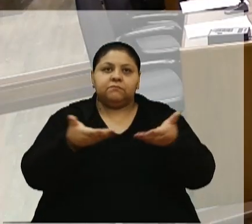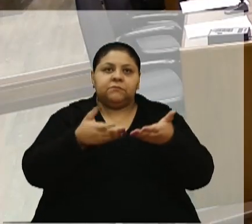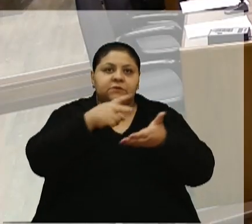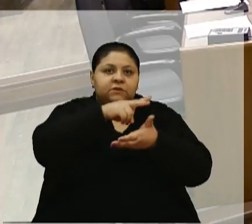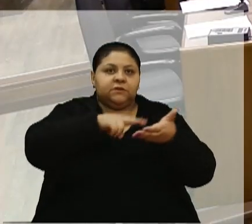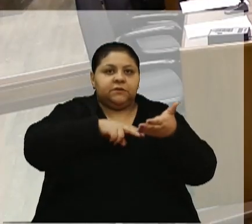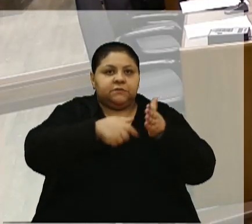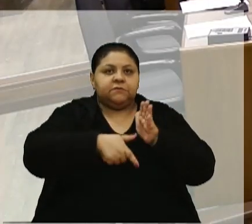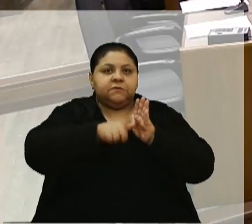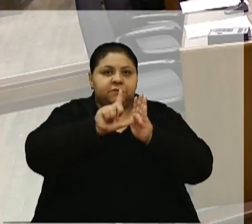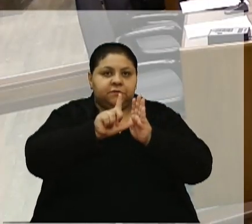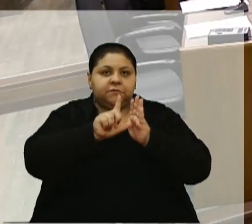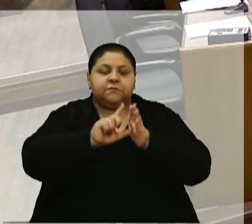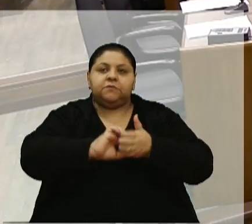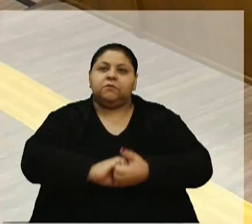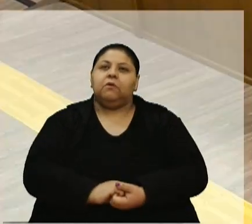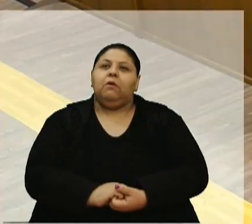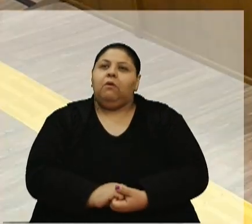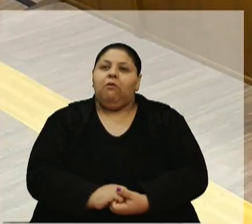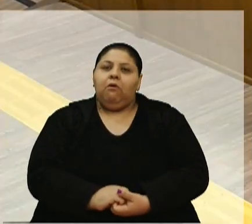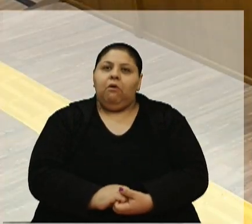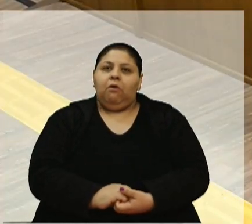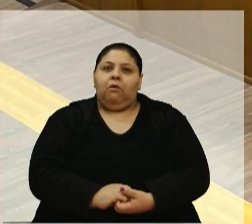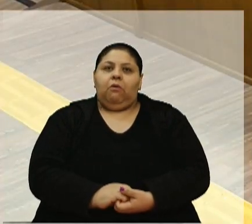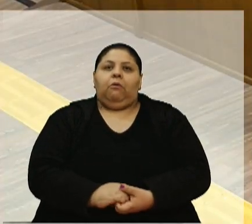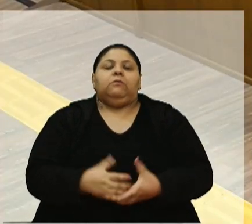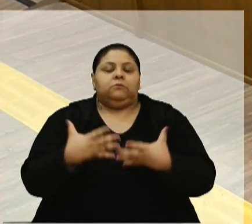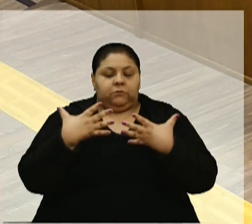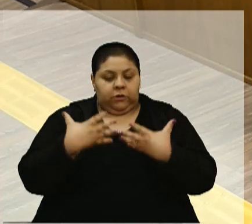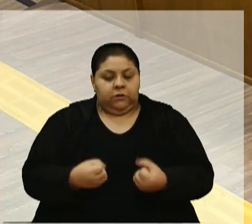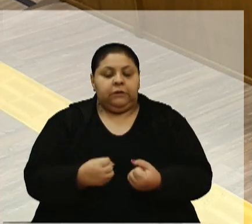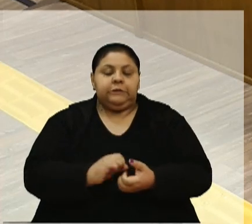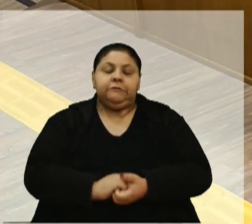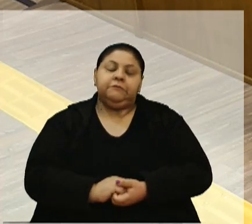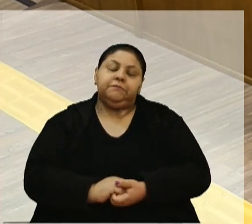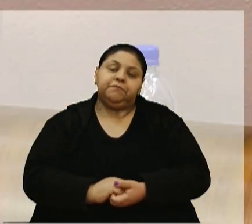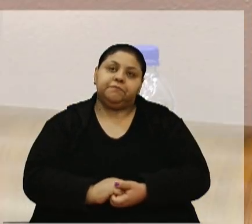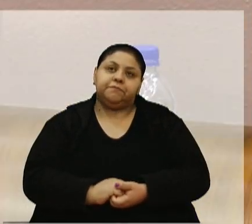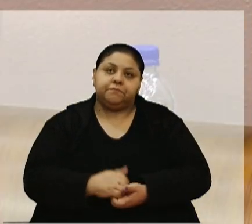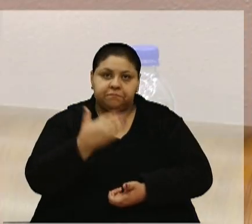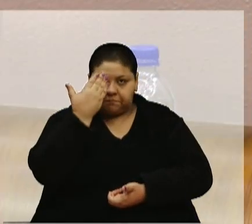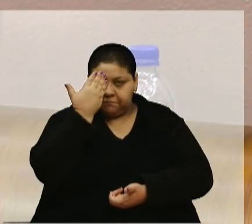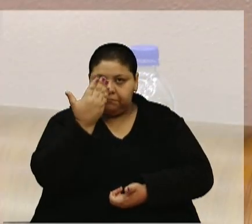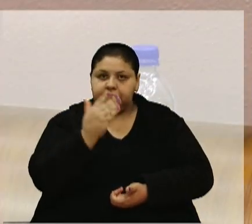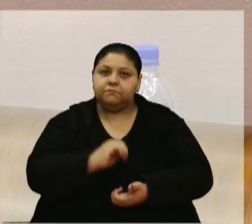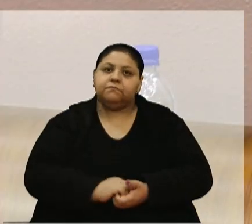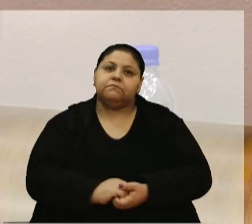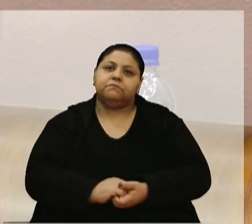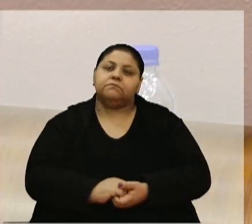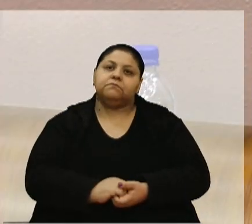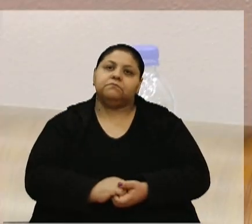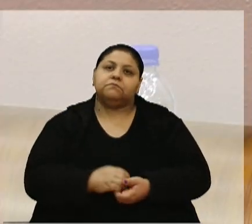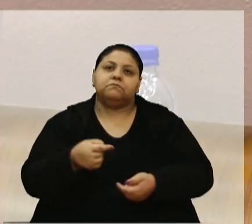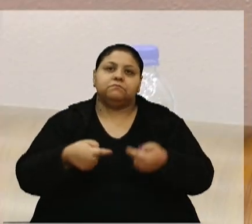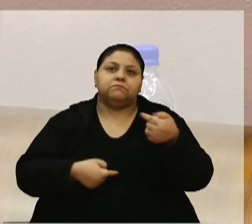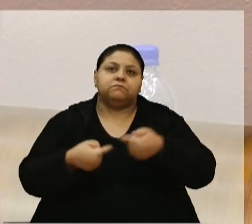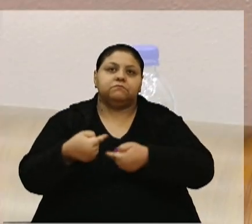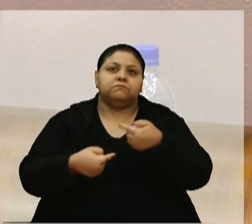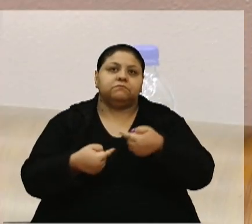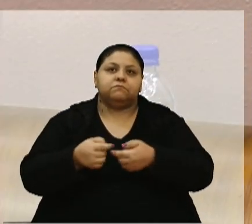na outra sessão. Dispensa concedida. Obrigado. Peço a Em palavra.